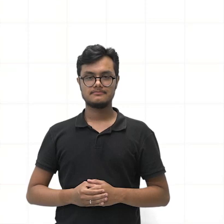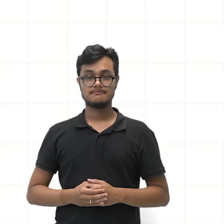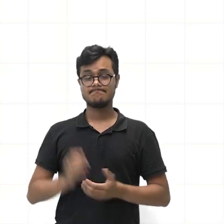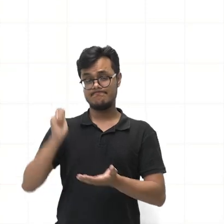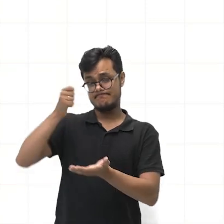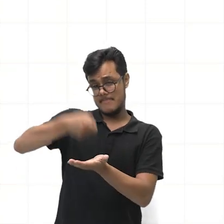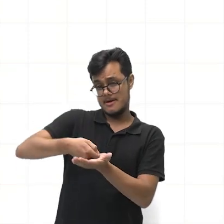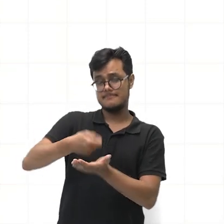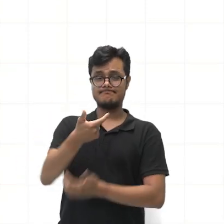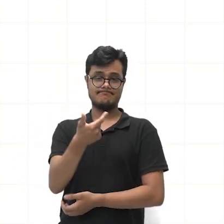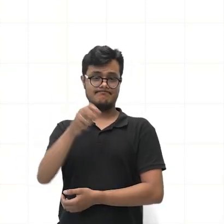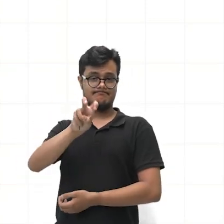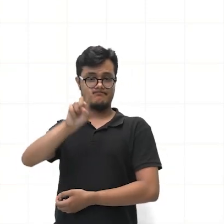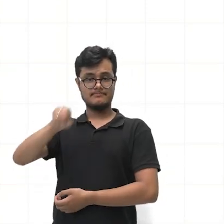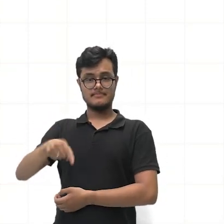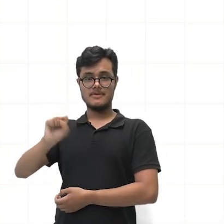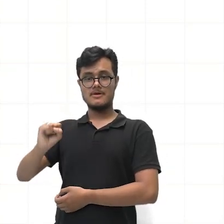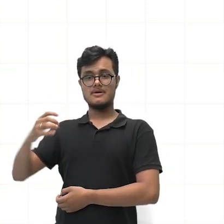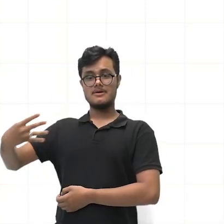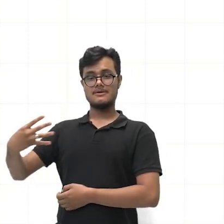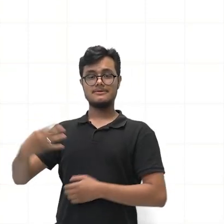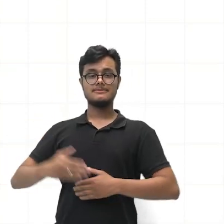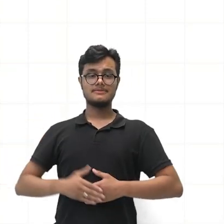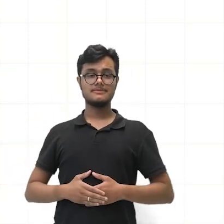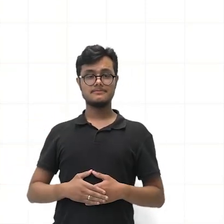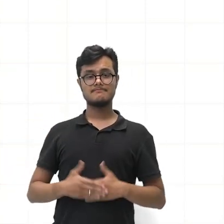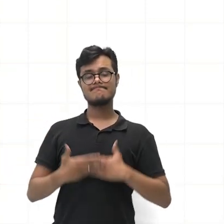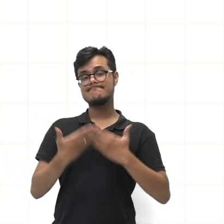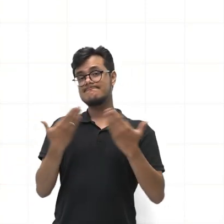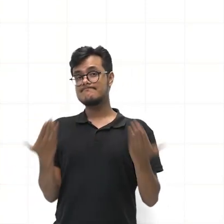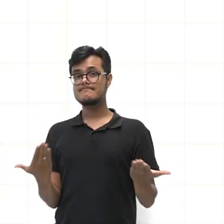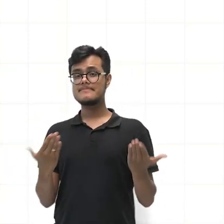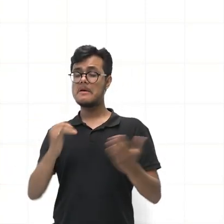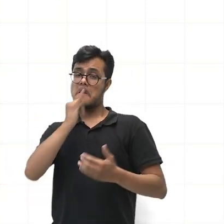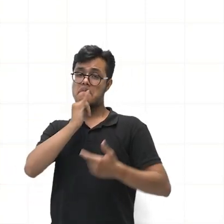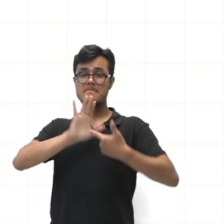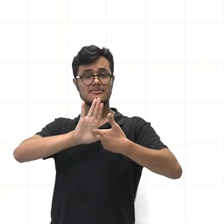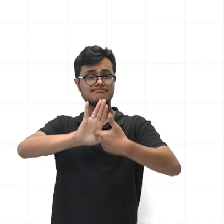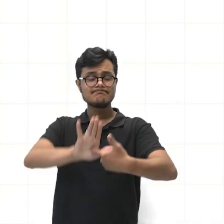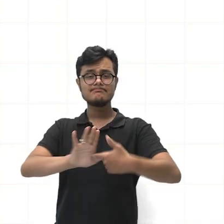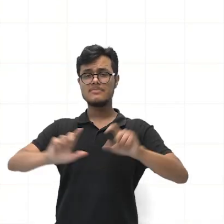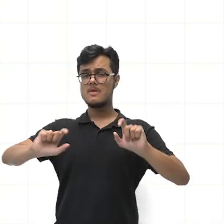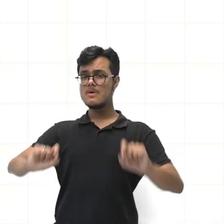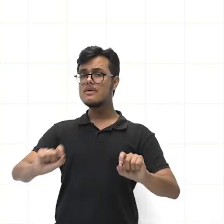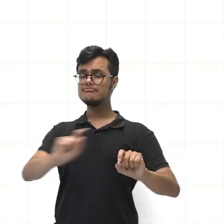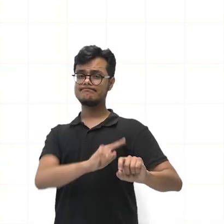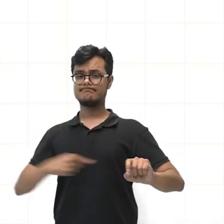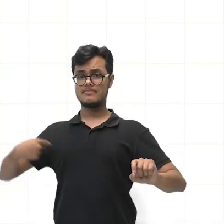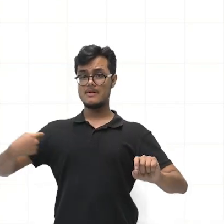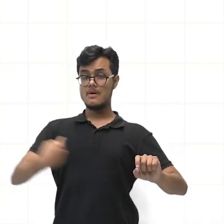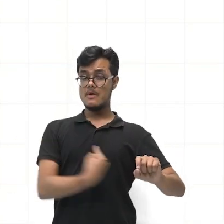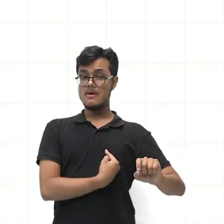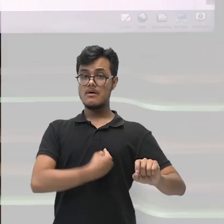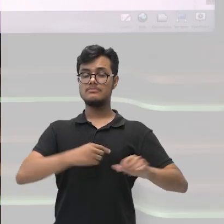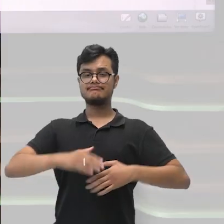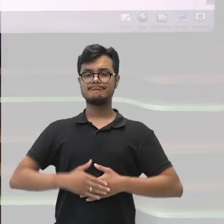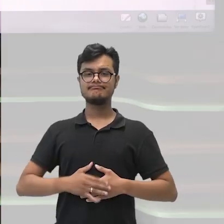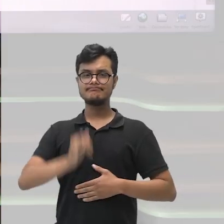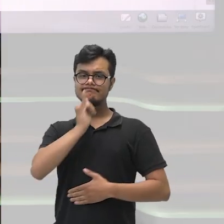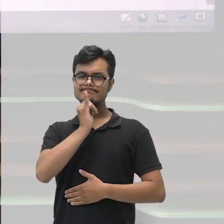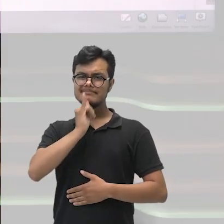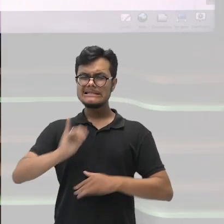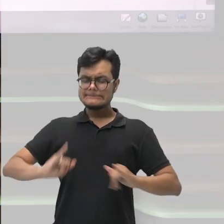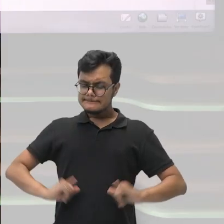25,84, né? Então, isso daí é apenas um pequeno exemplo de que nós, né, do quanto